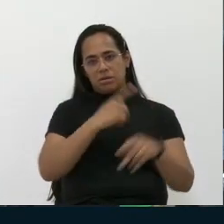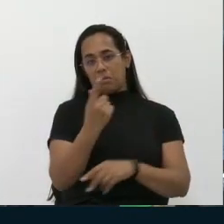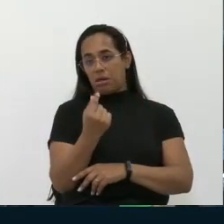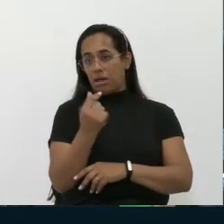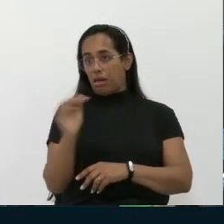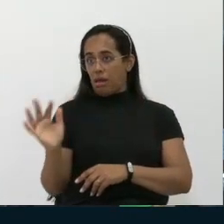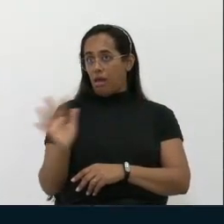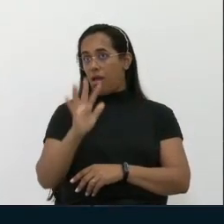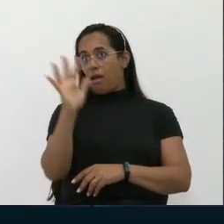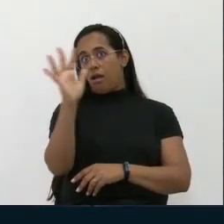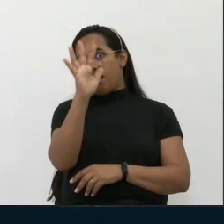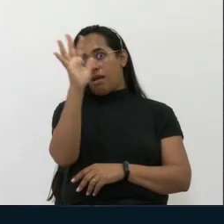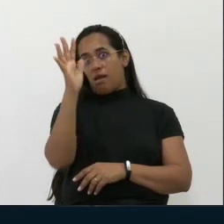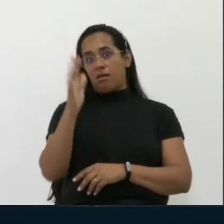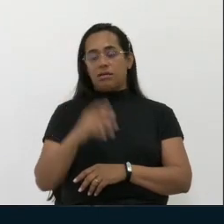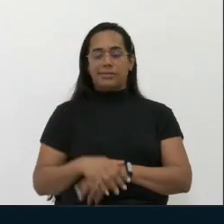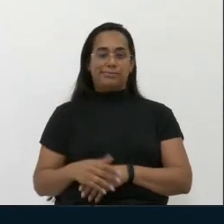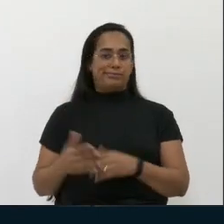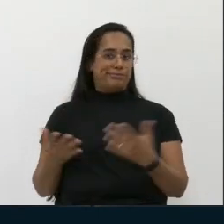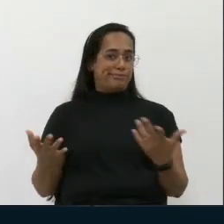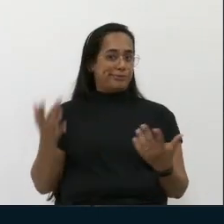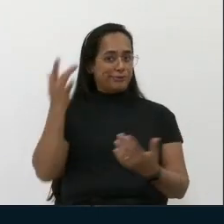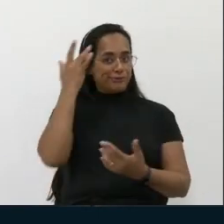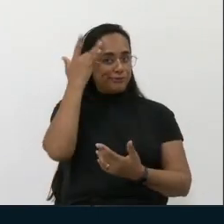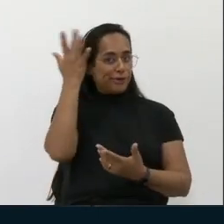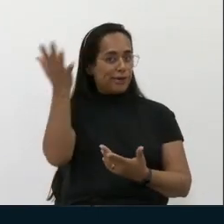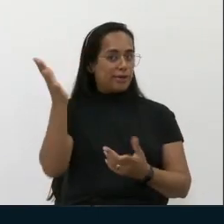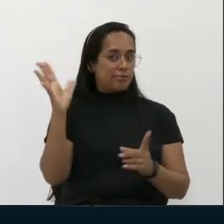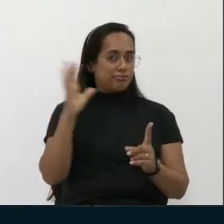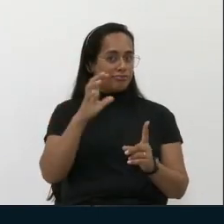senhor presidente. Então,